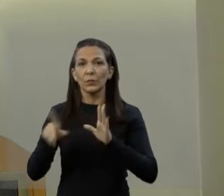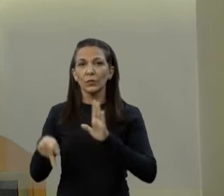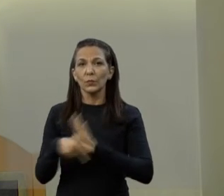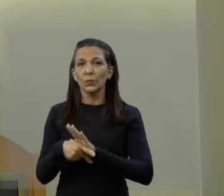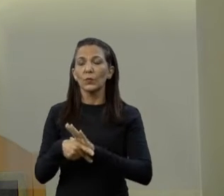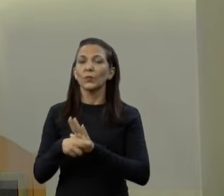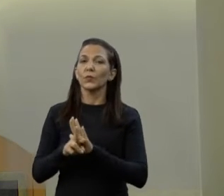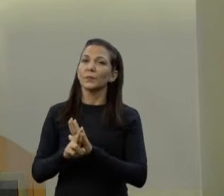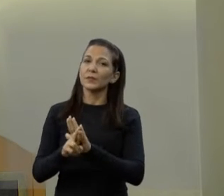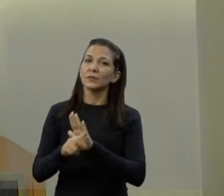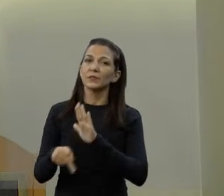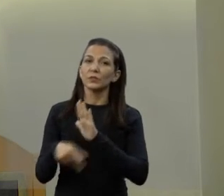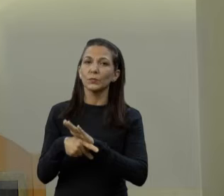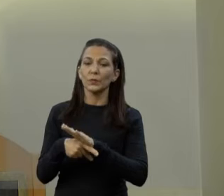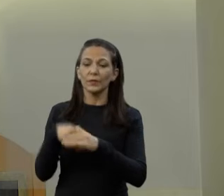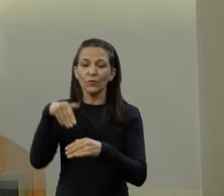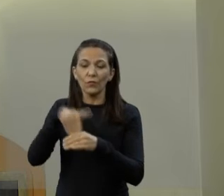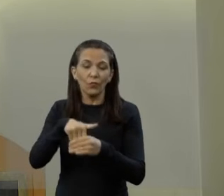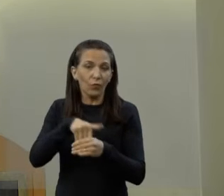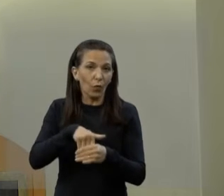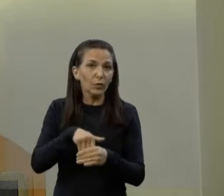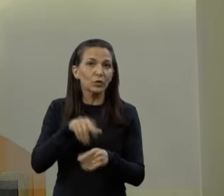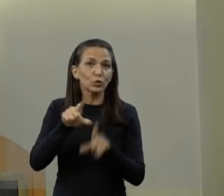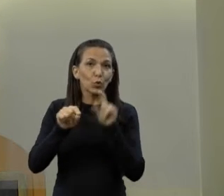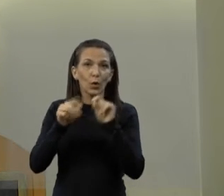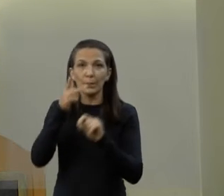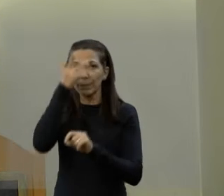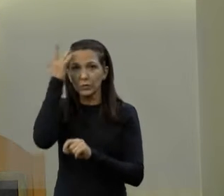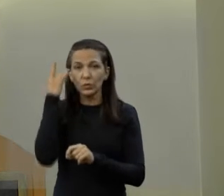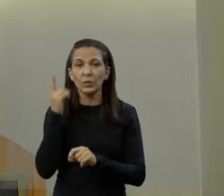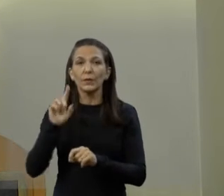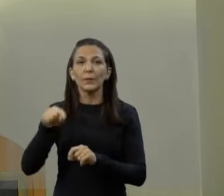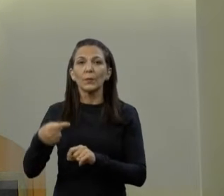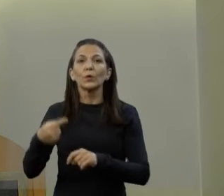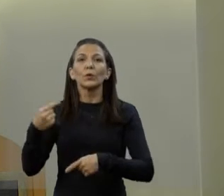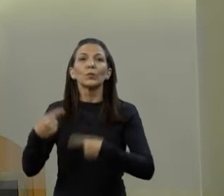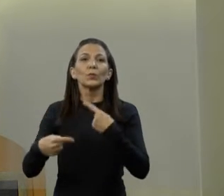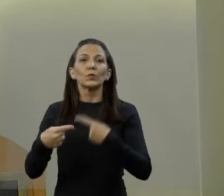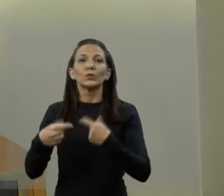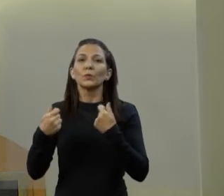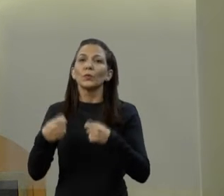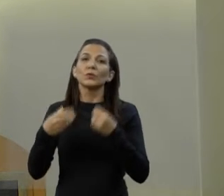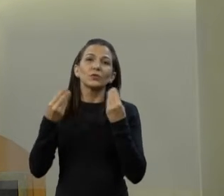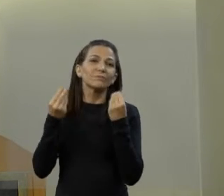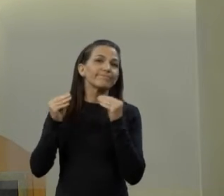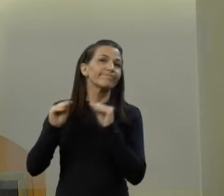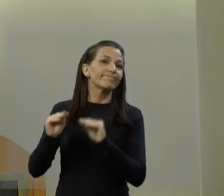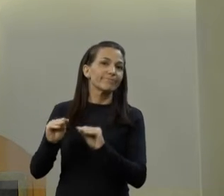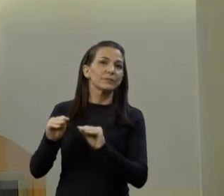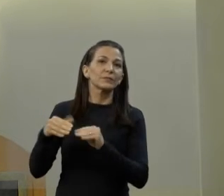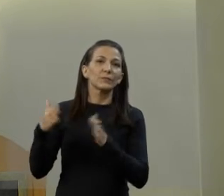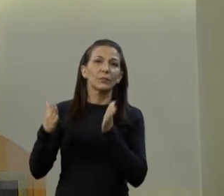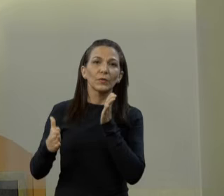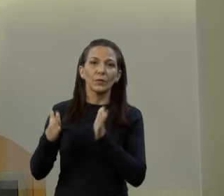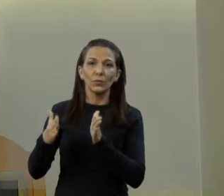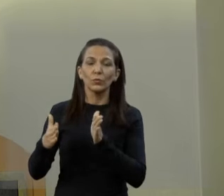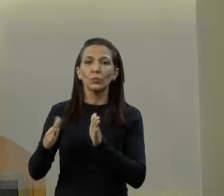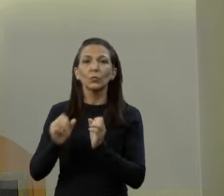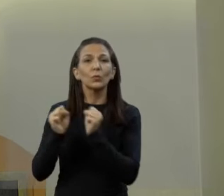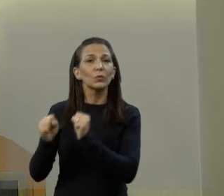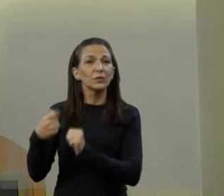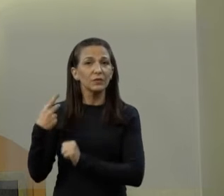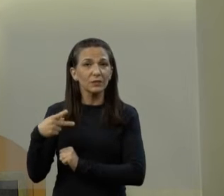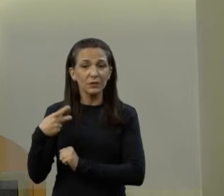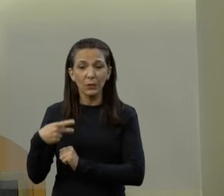representativa Me liga depois vai ser bonita não pode ser abandonada seu bel prazer no Exercício do Poder